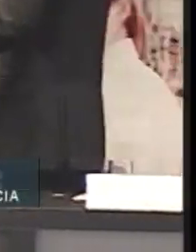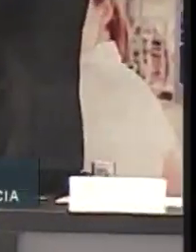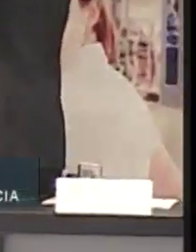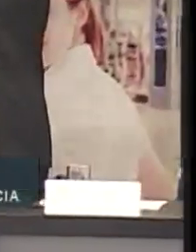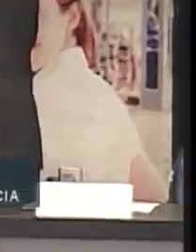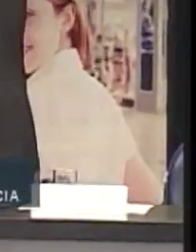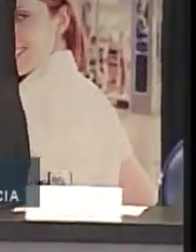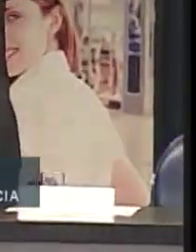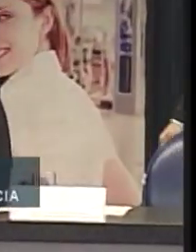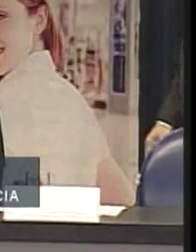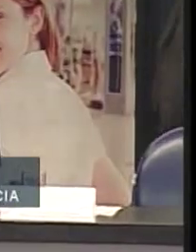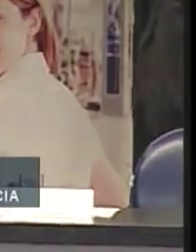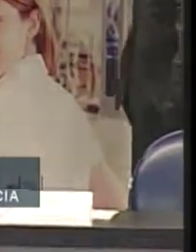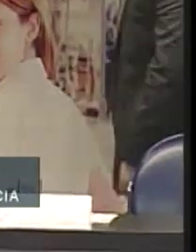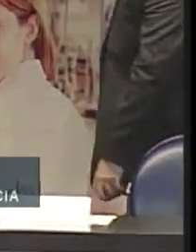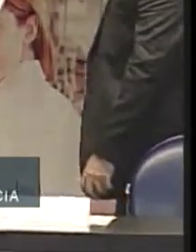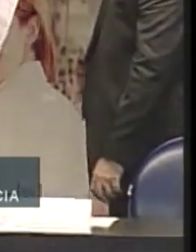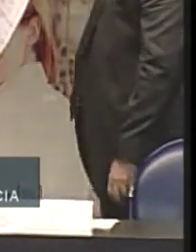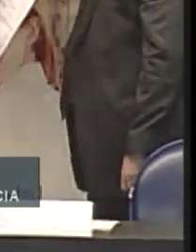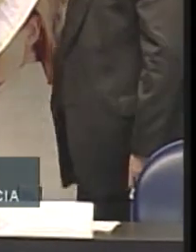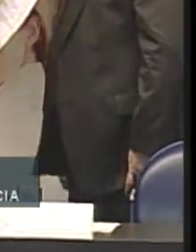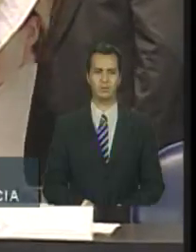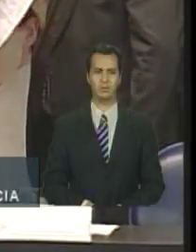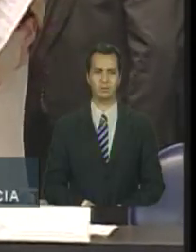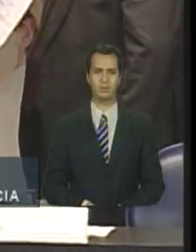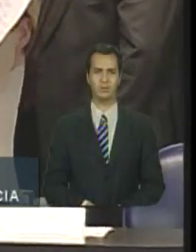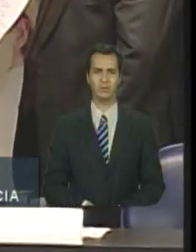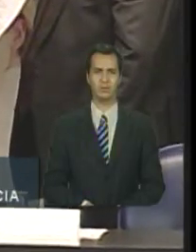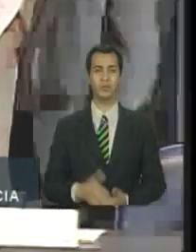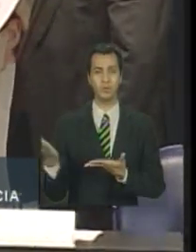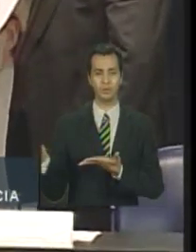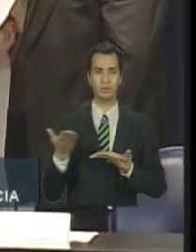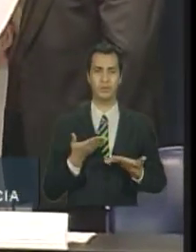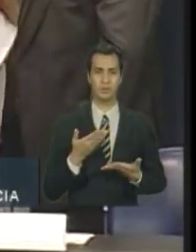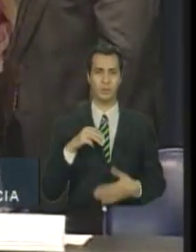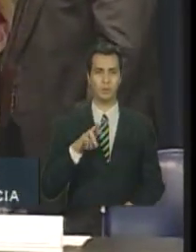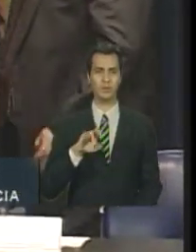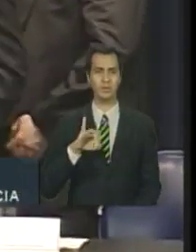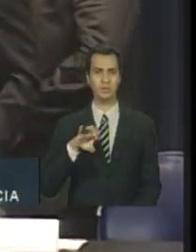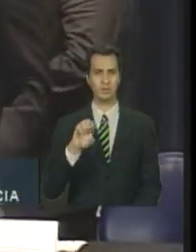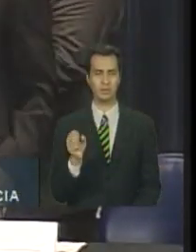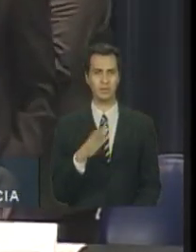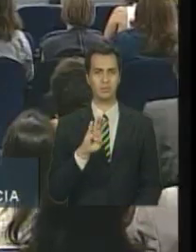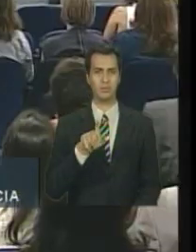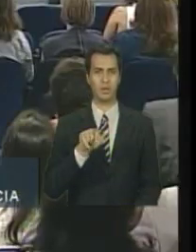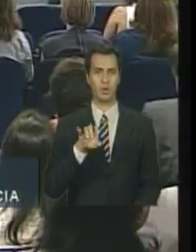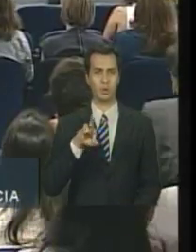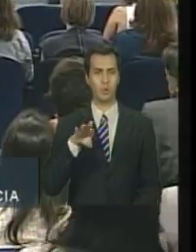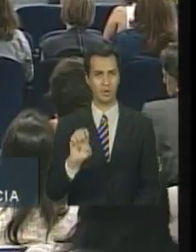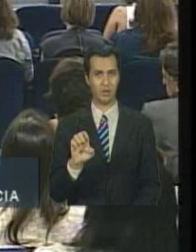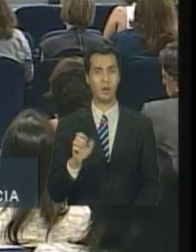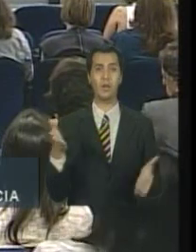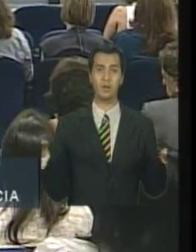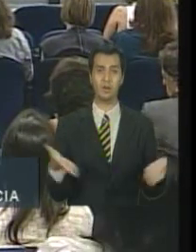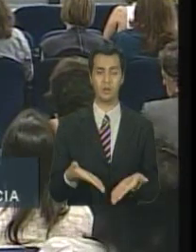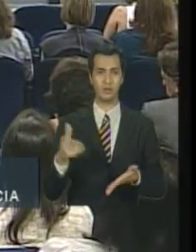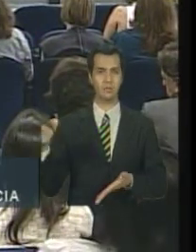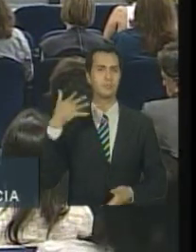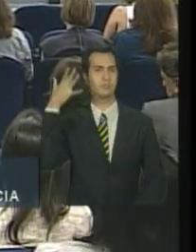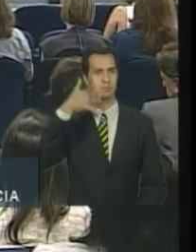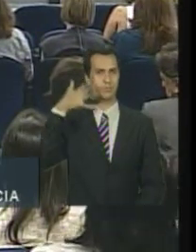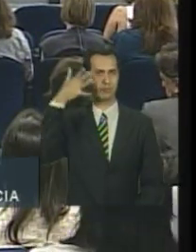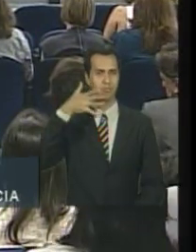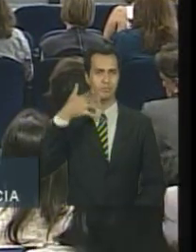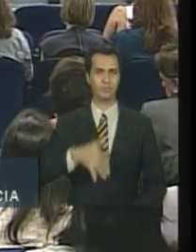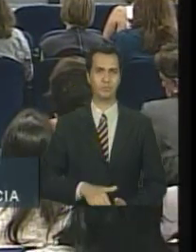Convidamos o senhor Moisés Bauer, presidente do Conselho Nacional dos Direitos das Pessoas com Deficiência, para fazer o uso da